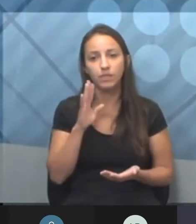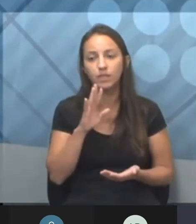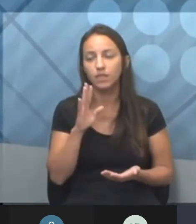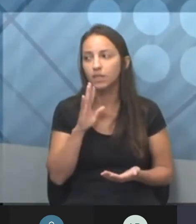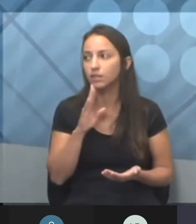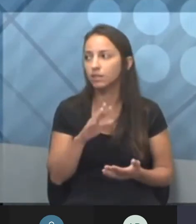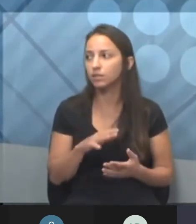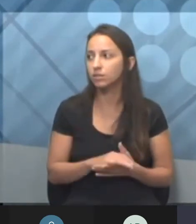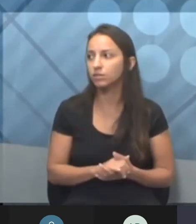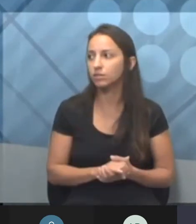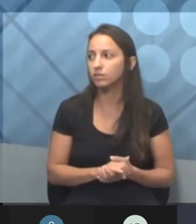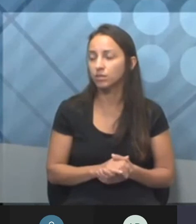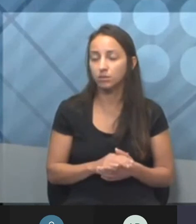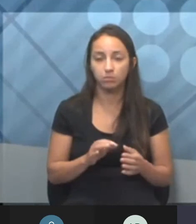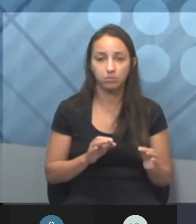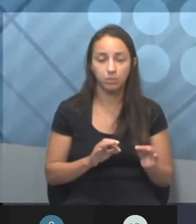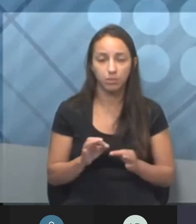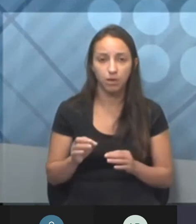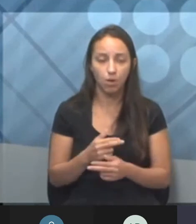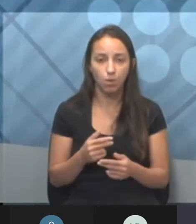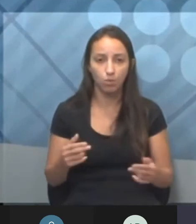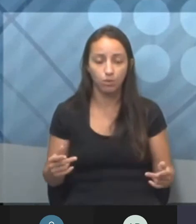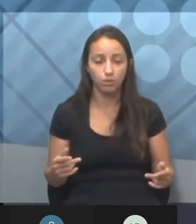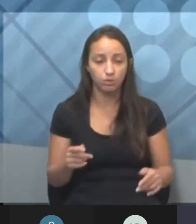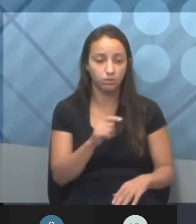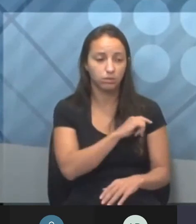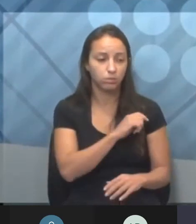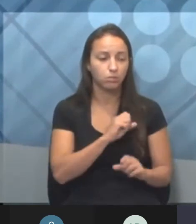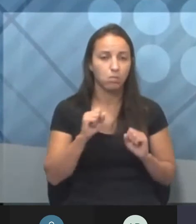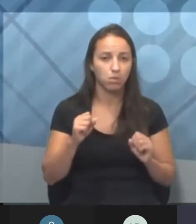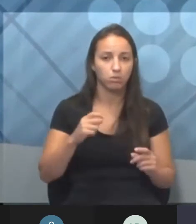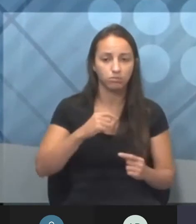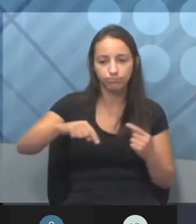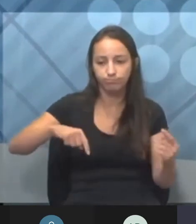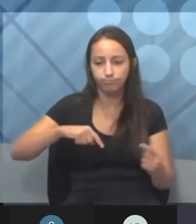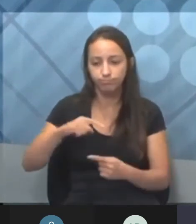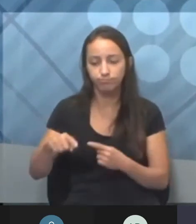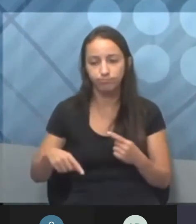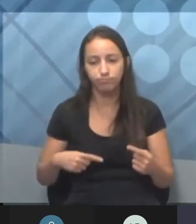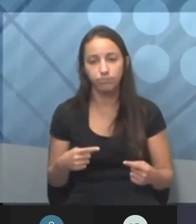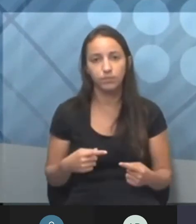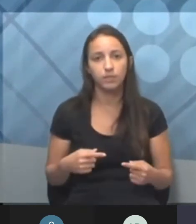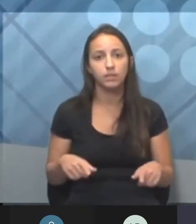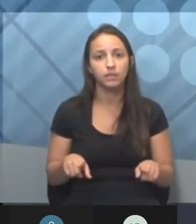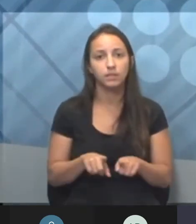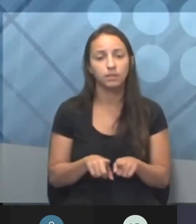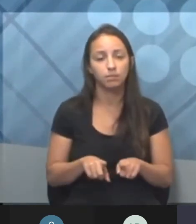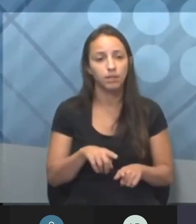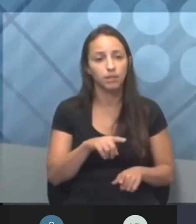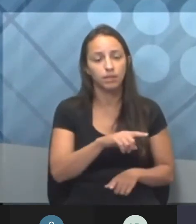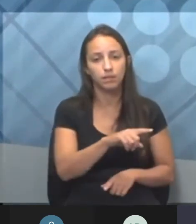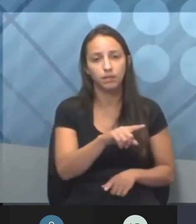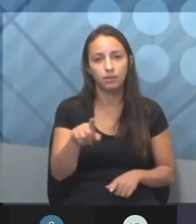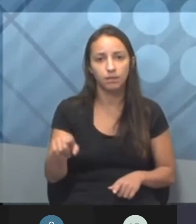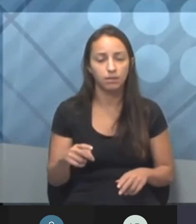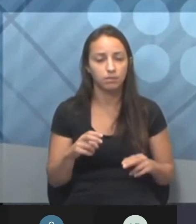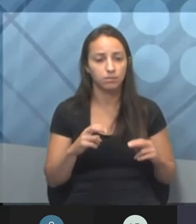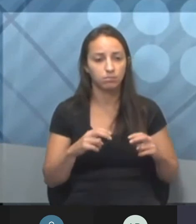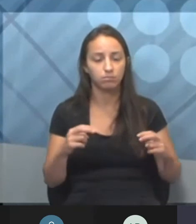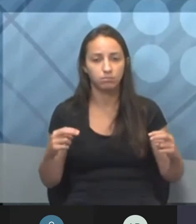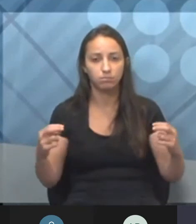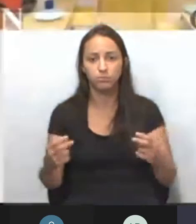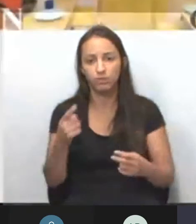essa ideia, fazer coisas que os alunos possam interagir e ter a possibilidade de que eles ainda tenham assentos, como